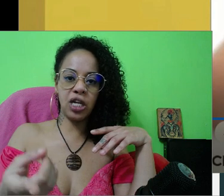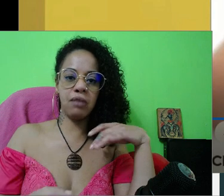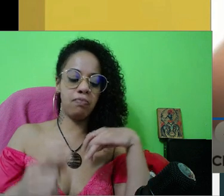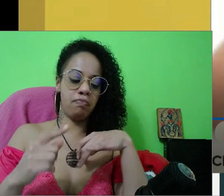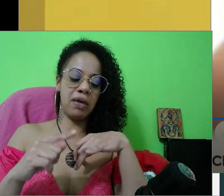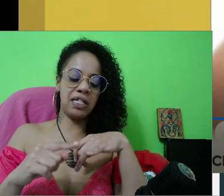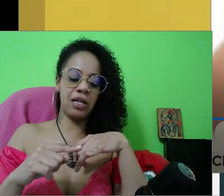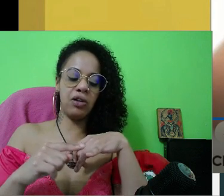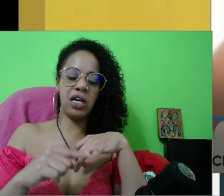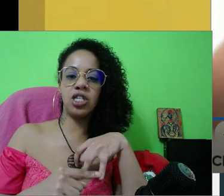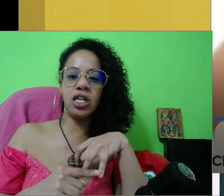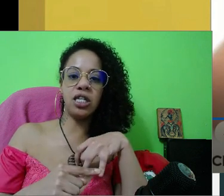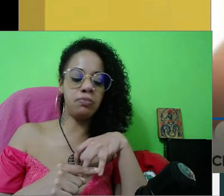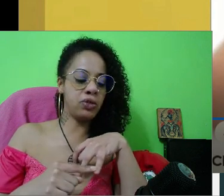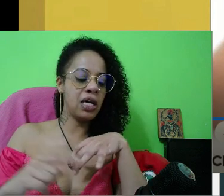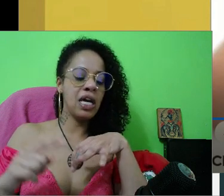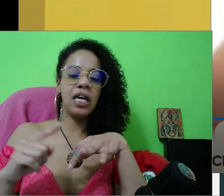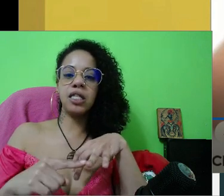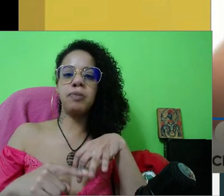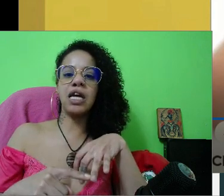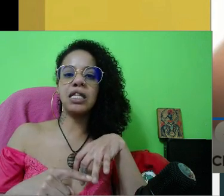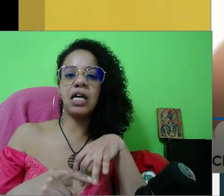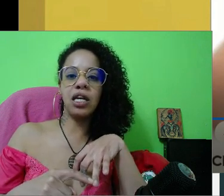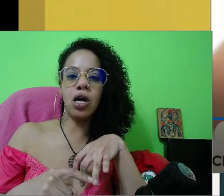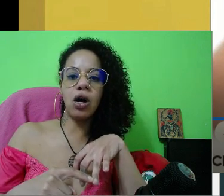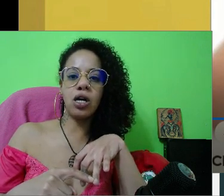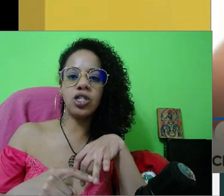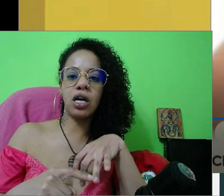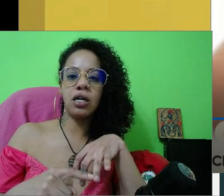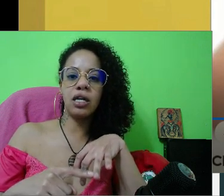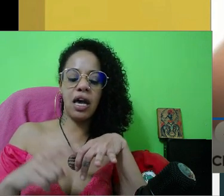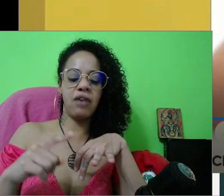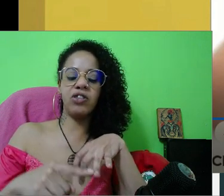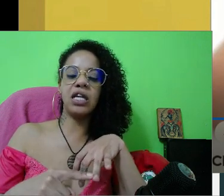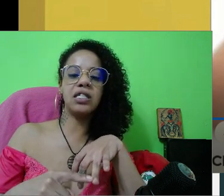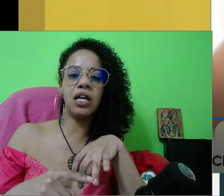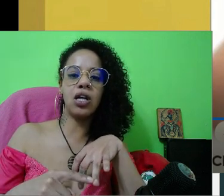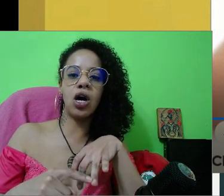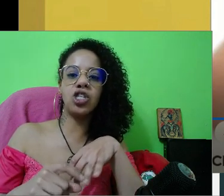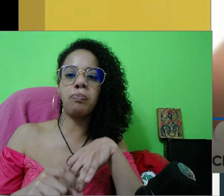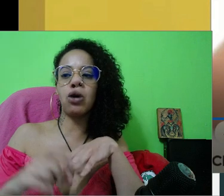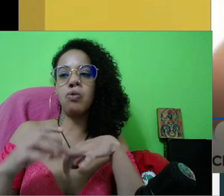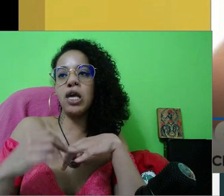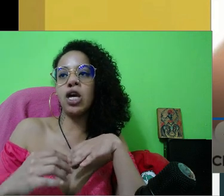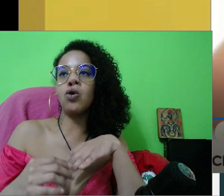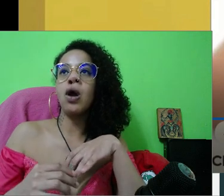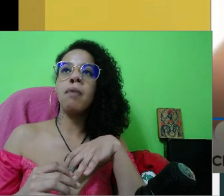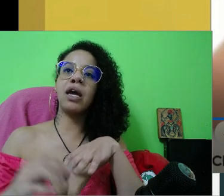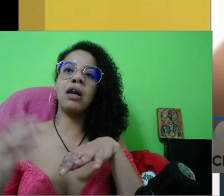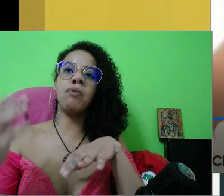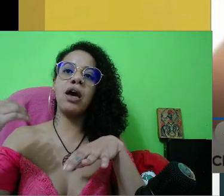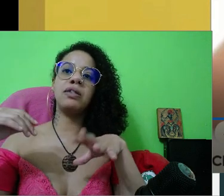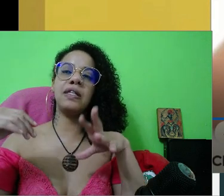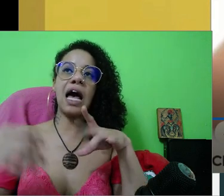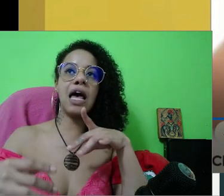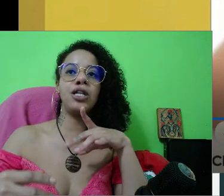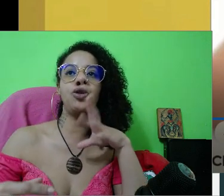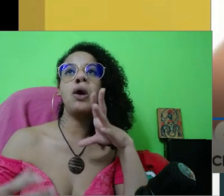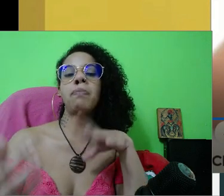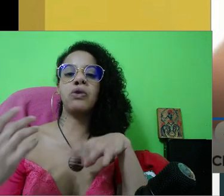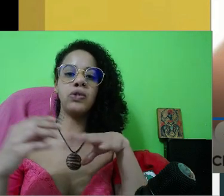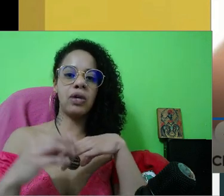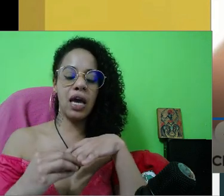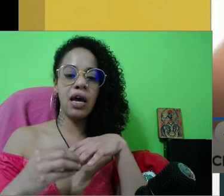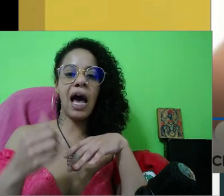de política em baseado em achismos em experiência anedotica né evidência nedótica porque comigo porque no mar